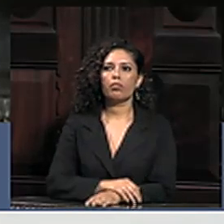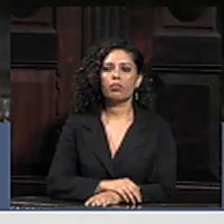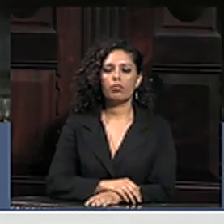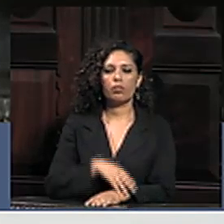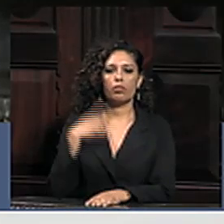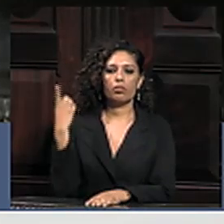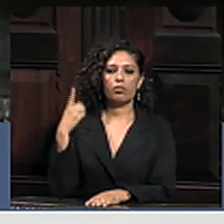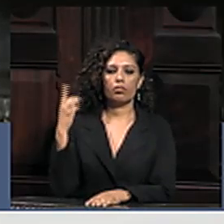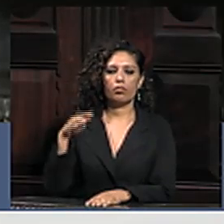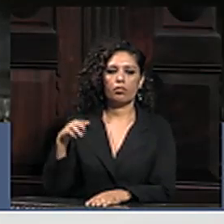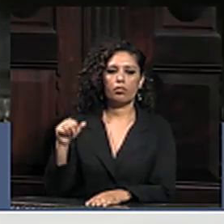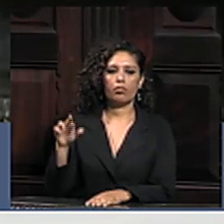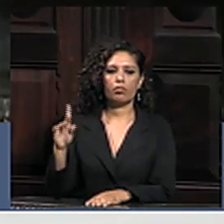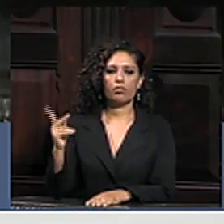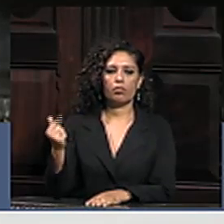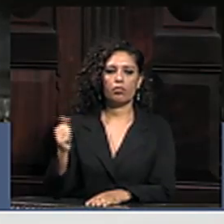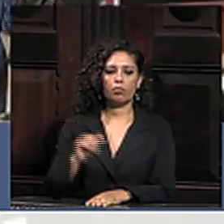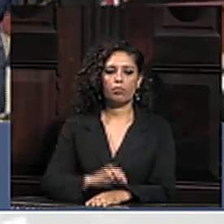deputada Marta Rocha.